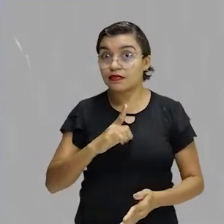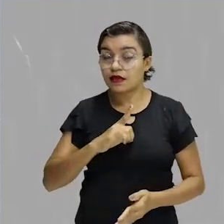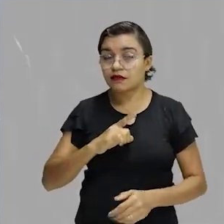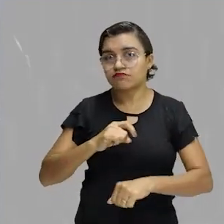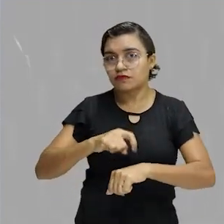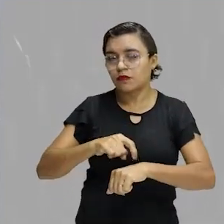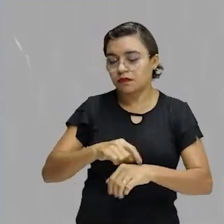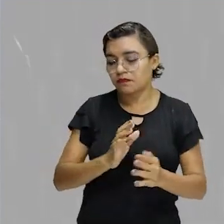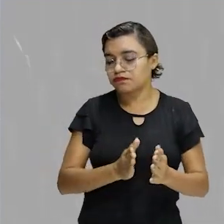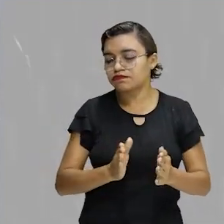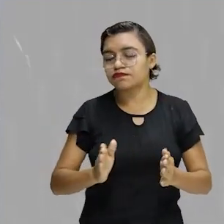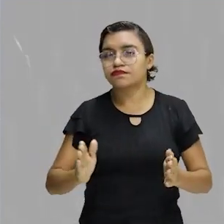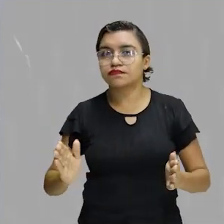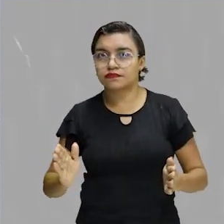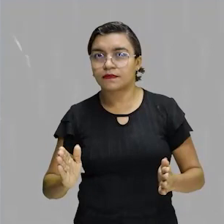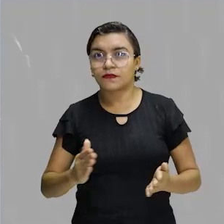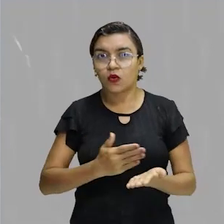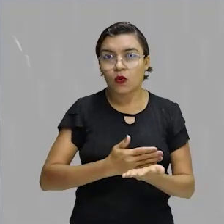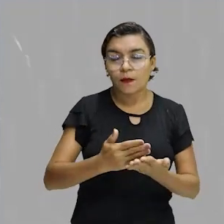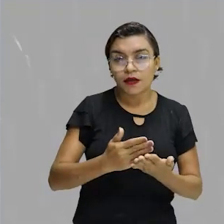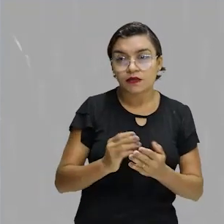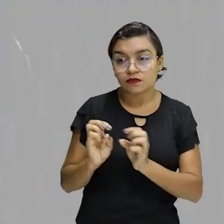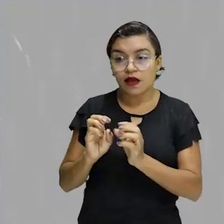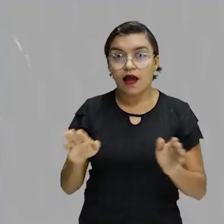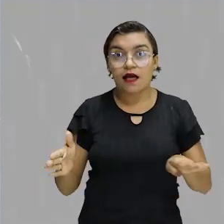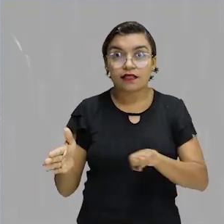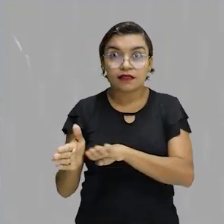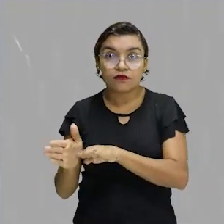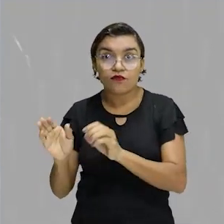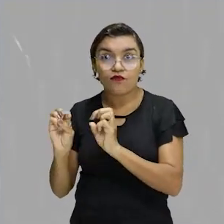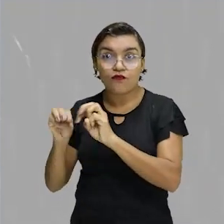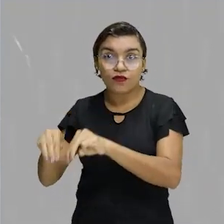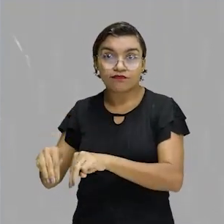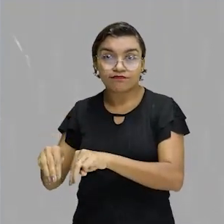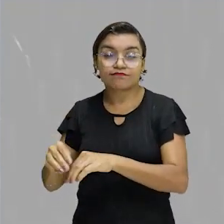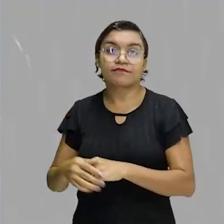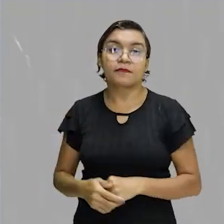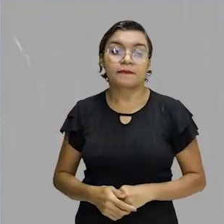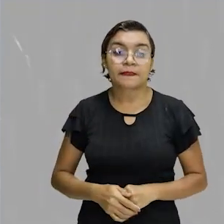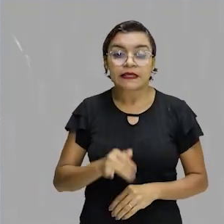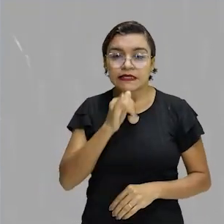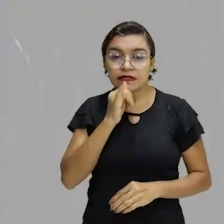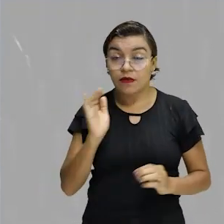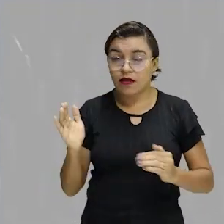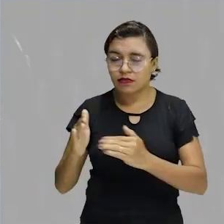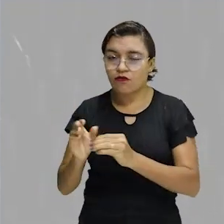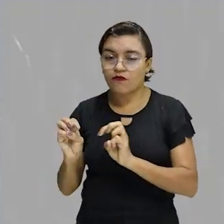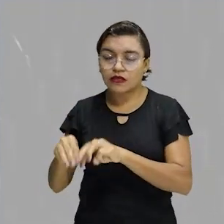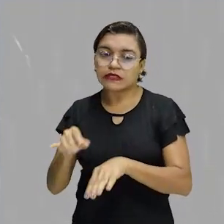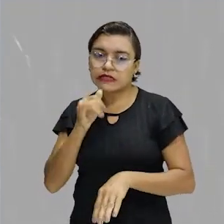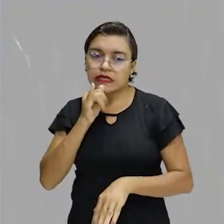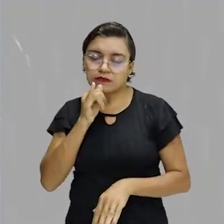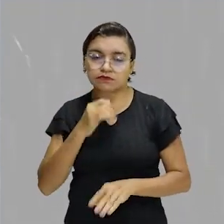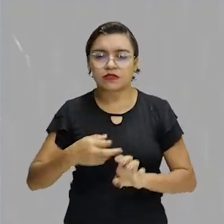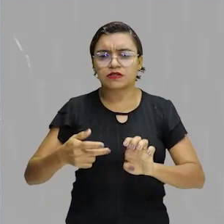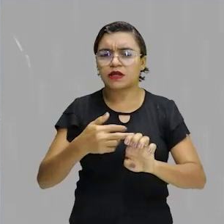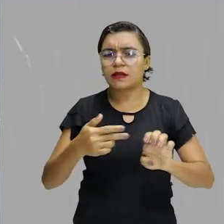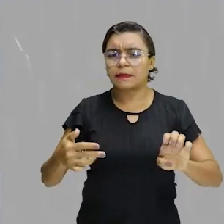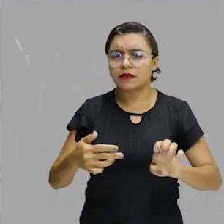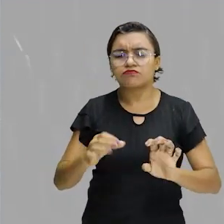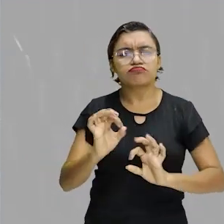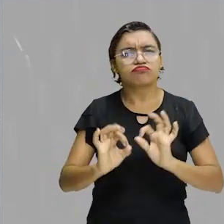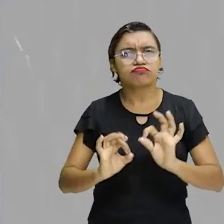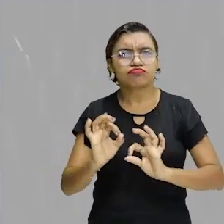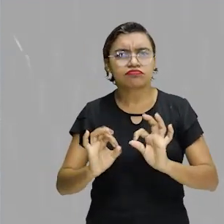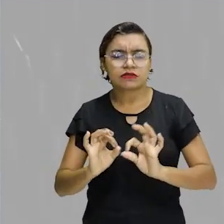de acordo com a ordem em que eles ocorrem. Normalmente, esses eventos eles são relacionados a partir de